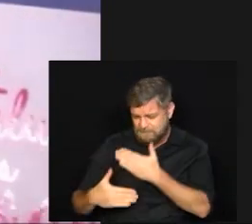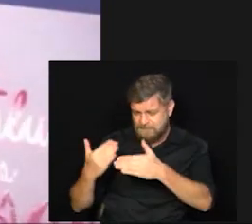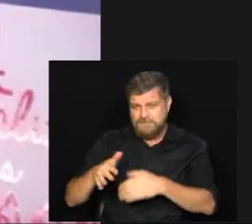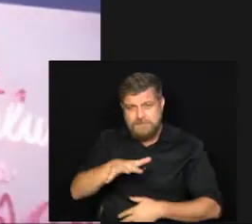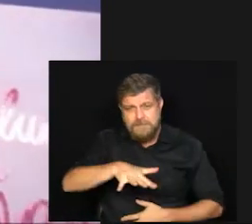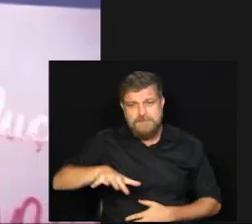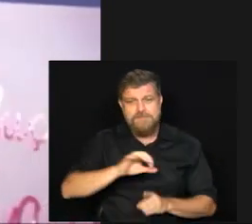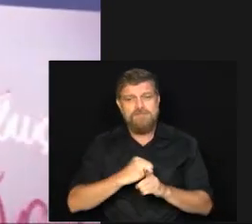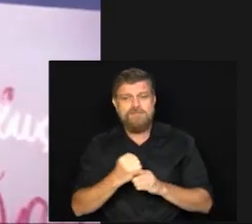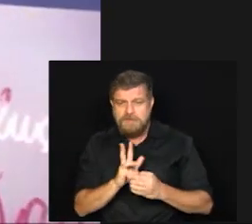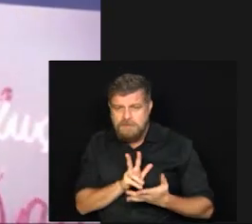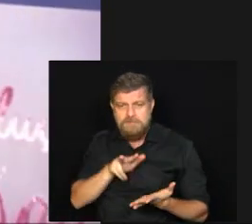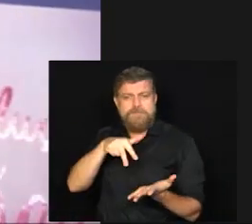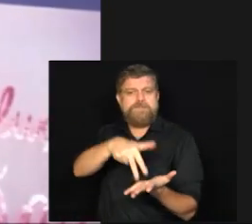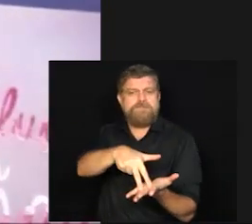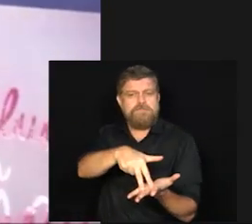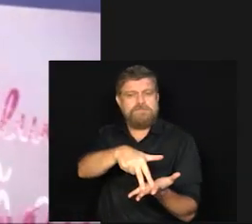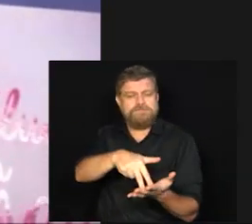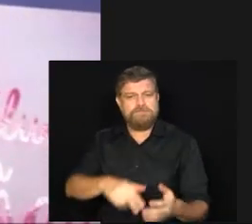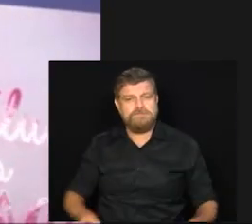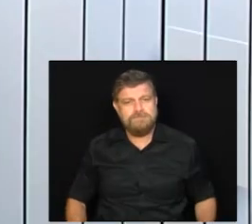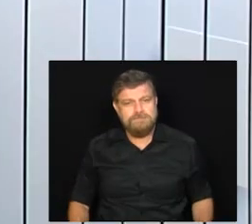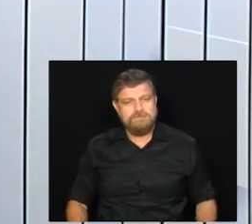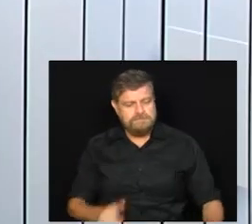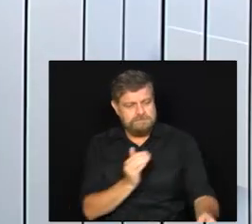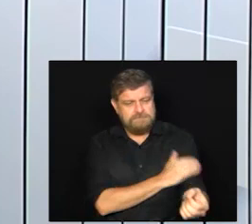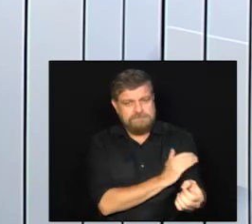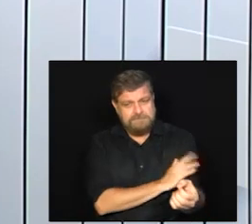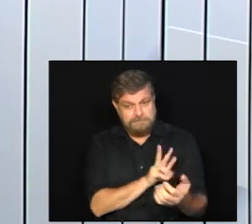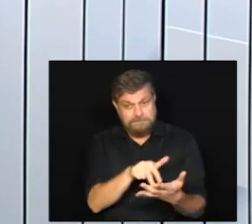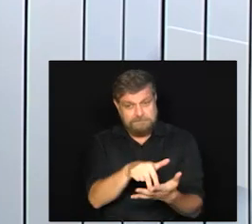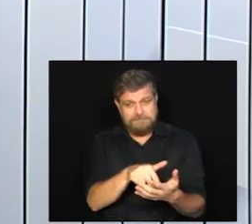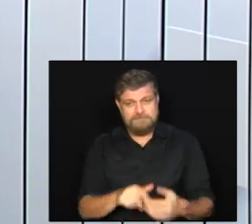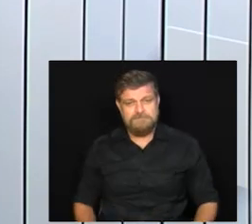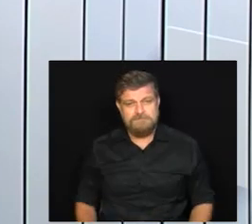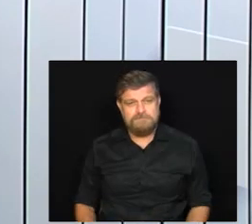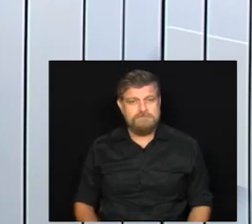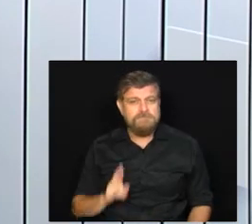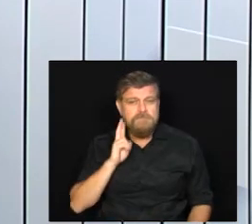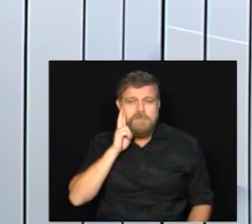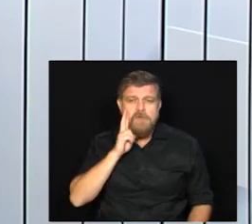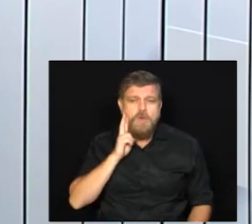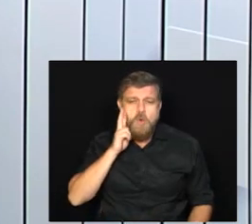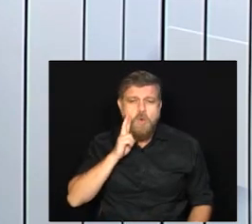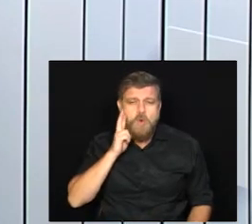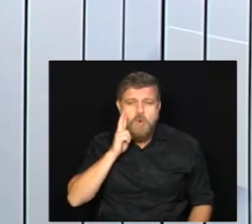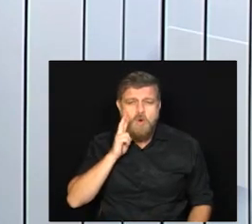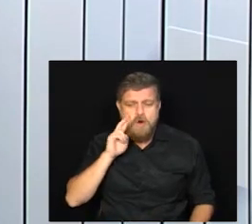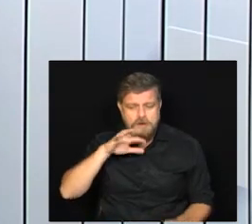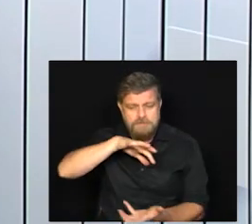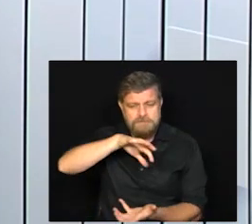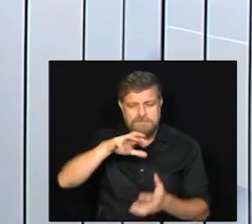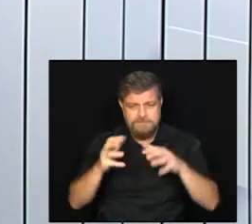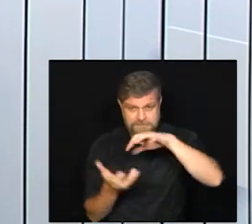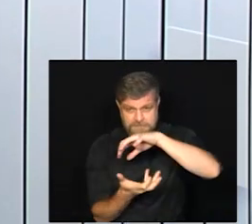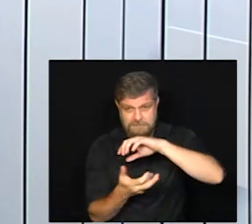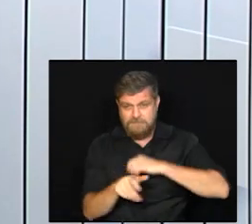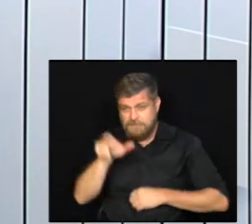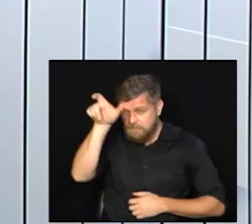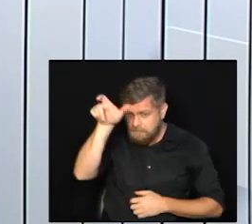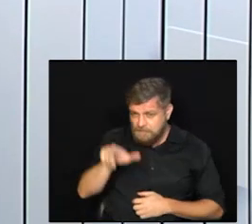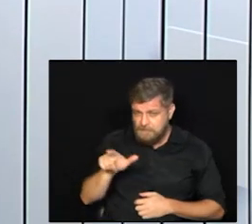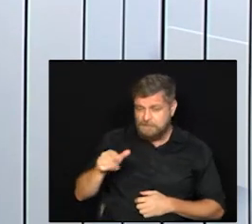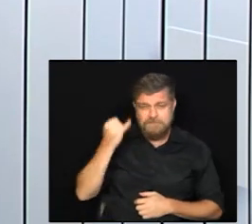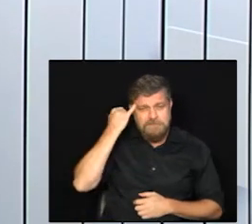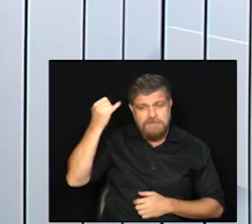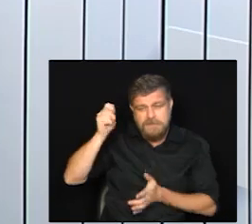espaço na sociedade. Sobre o livro, então, A Revolução das Rosas. Você é uma das